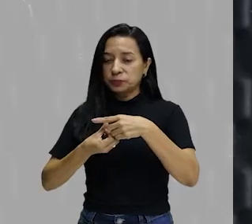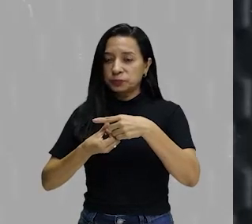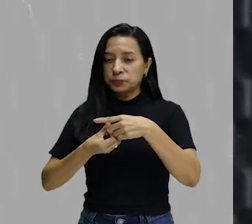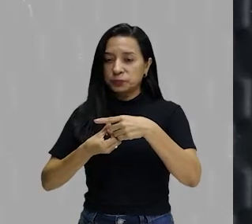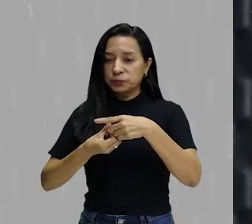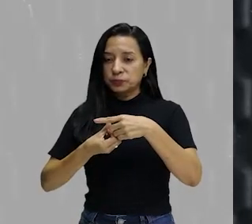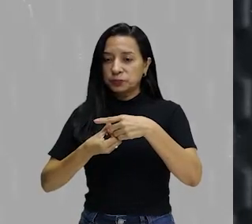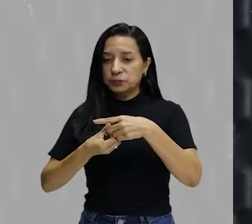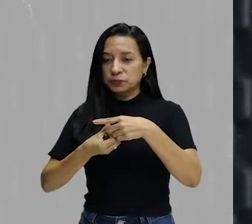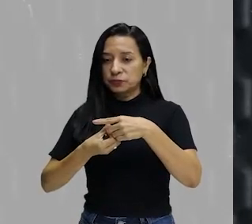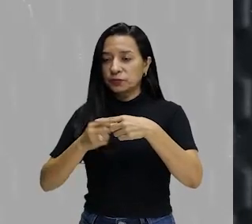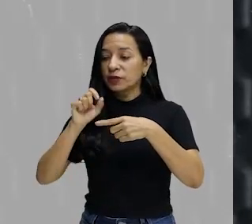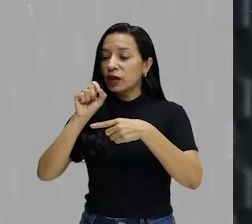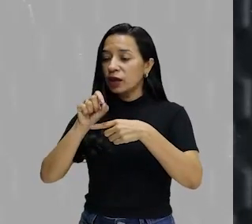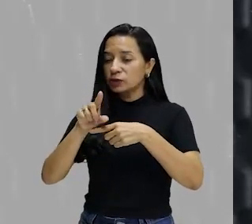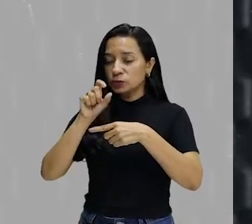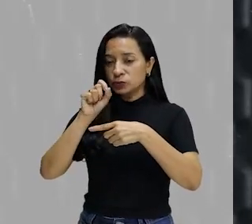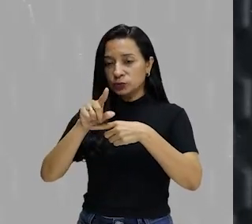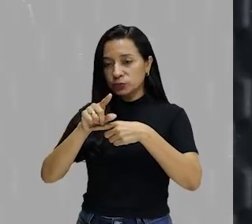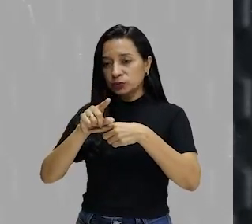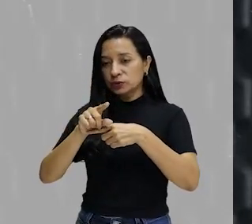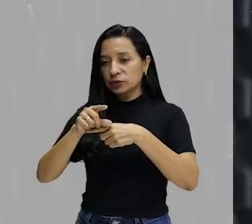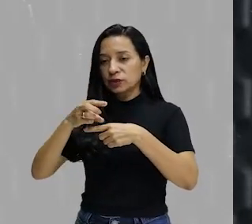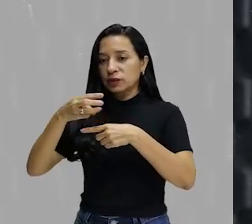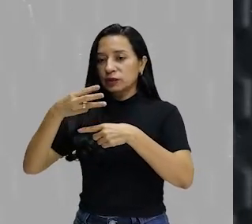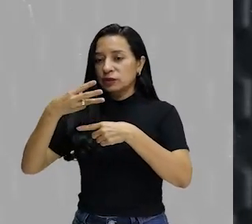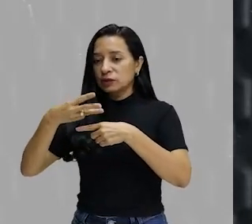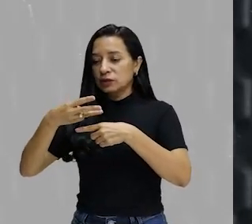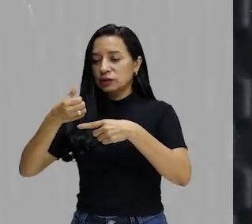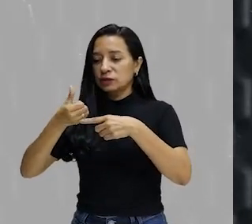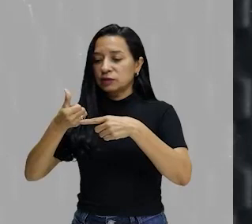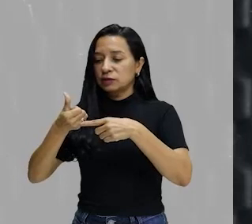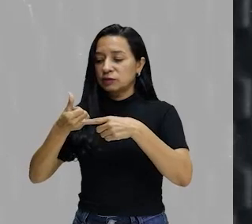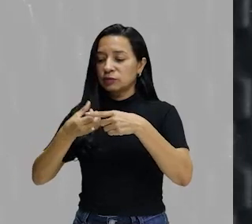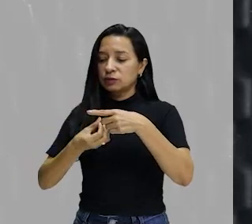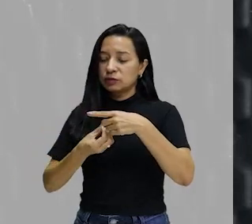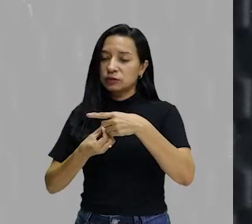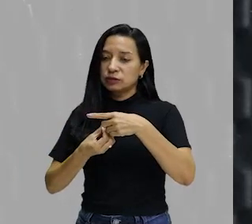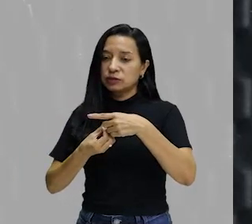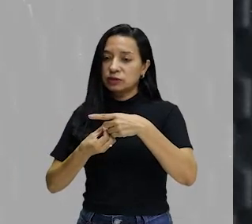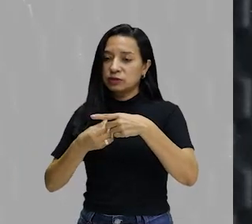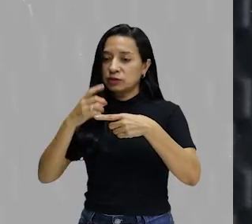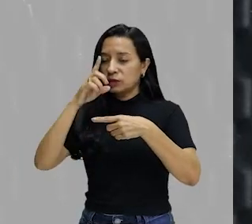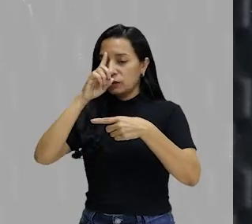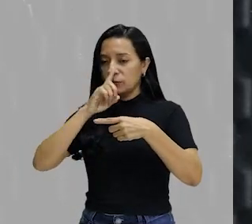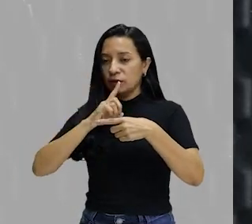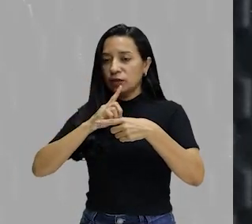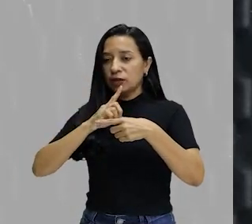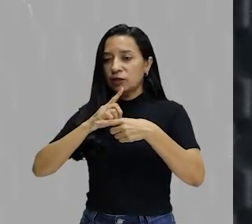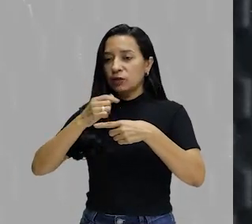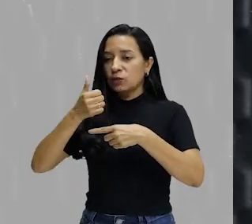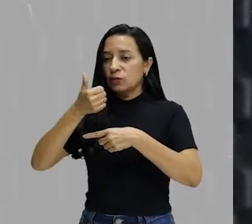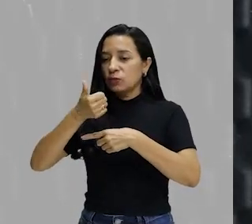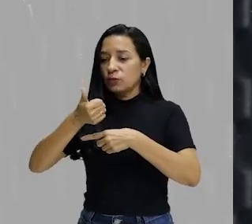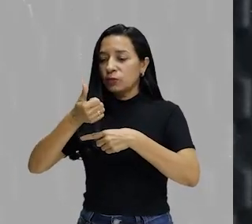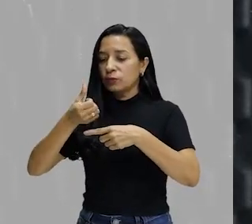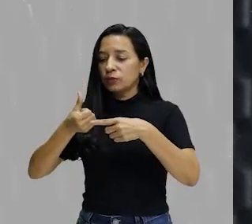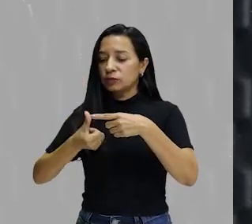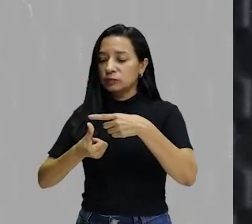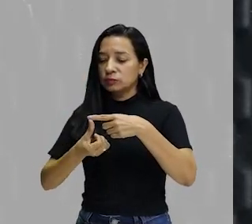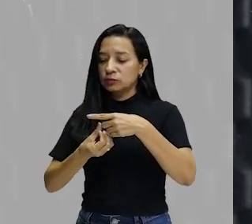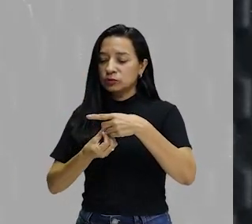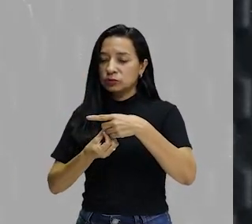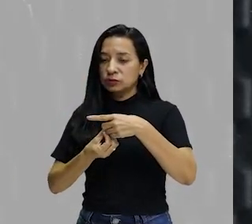serão azuis. 3 para 16 serão indivíduos amarelos e 1 para 16